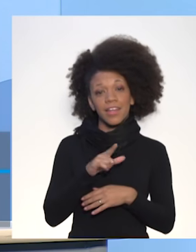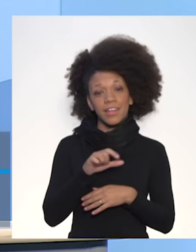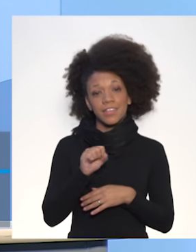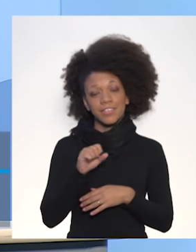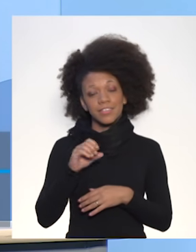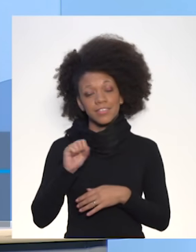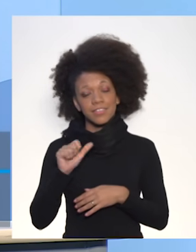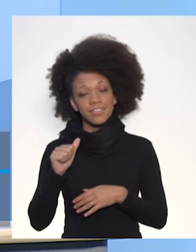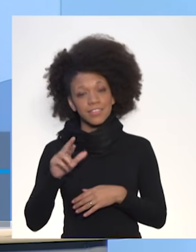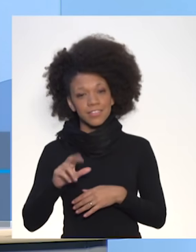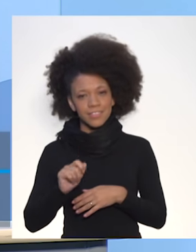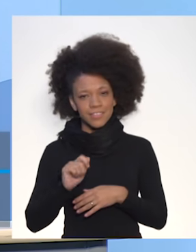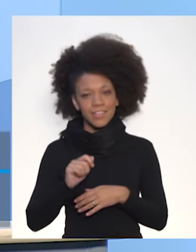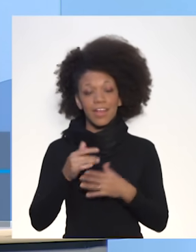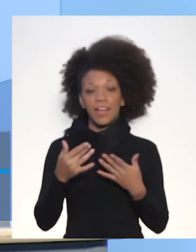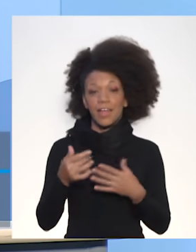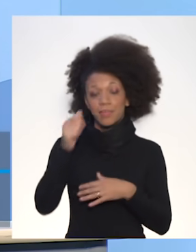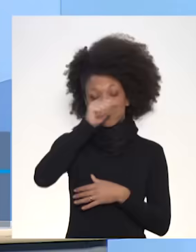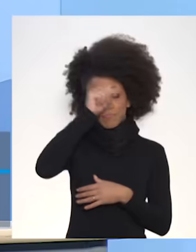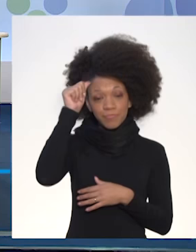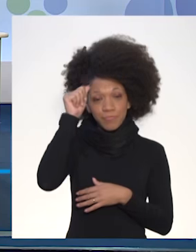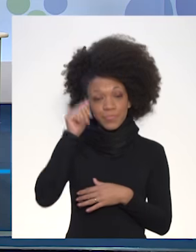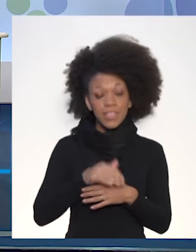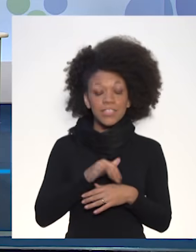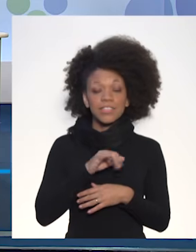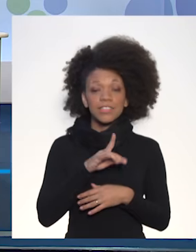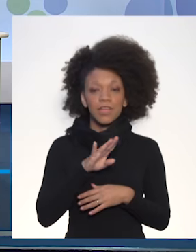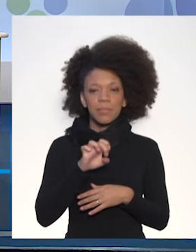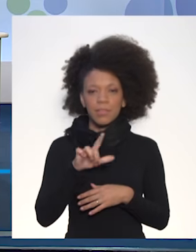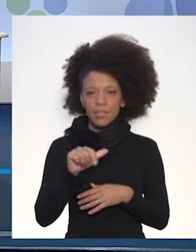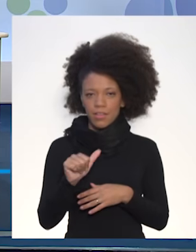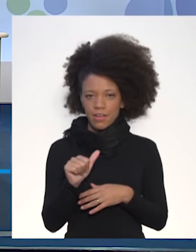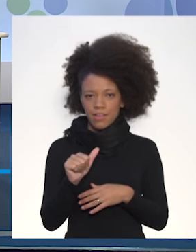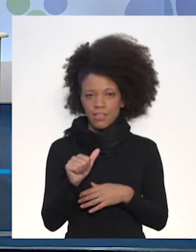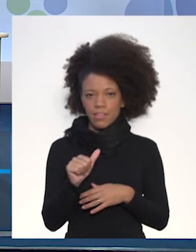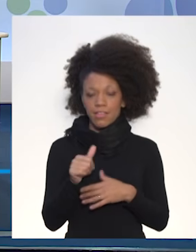da Isabela, Isabela Rodrigues. E ela está falando que a letra